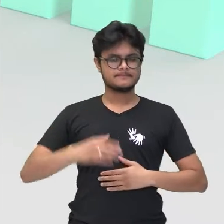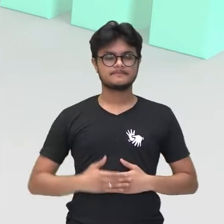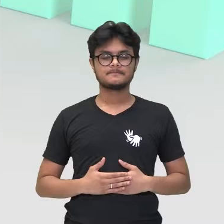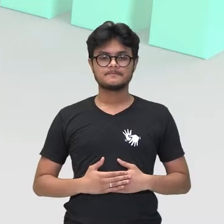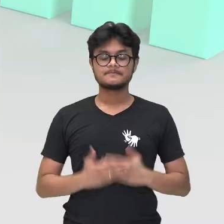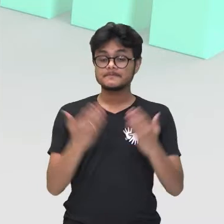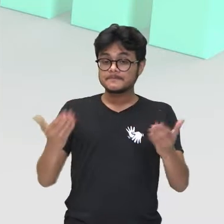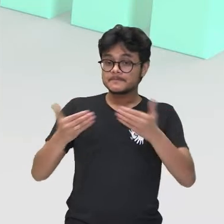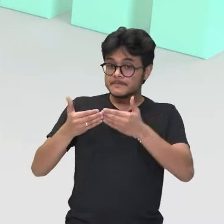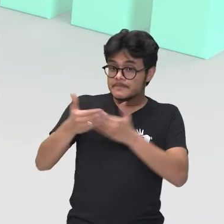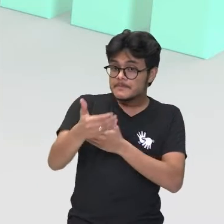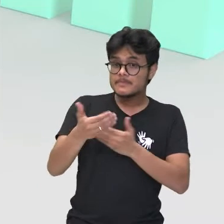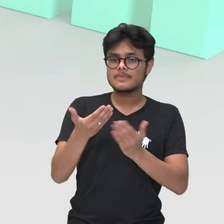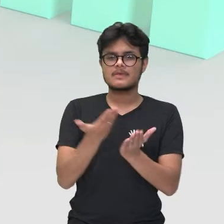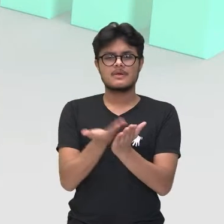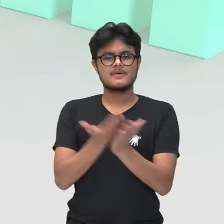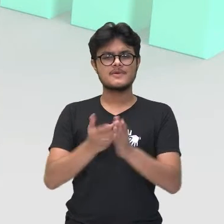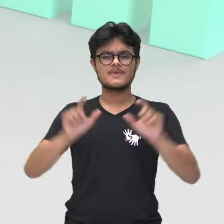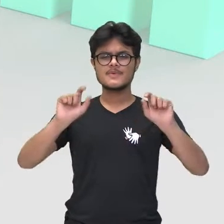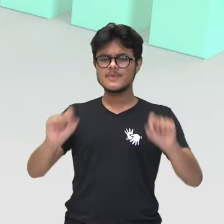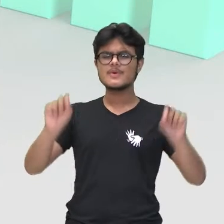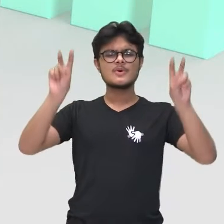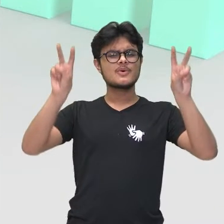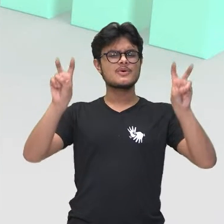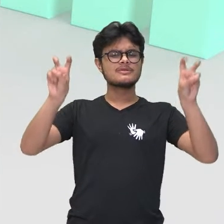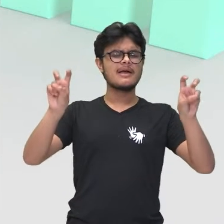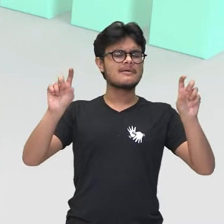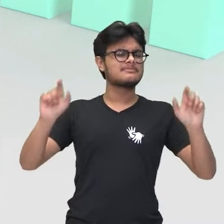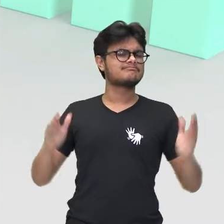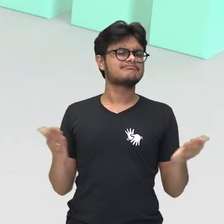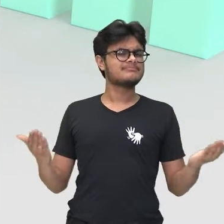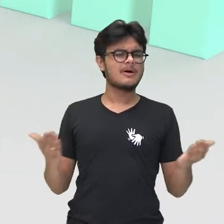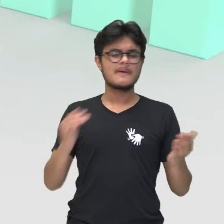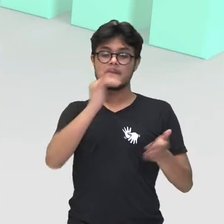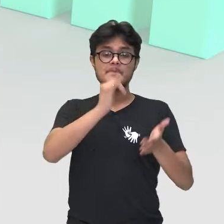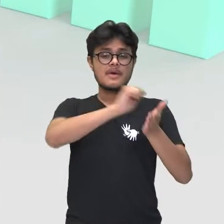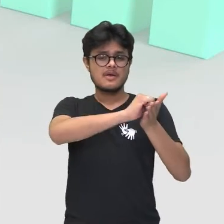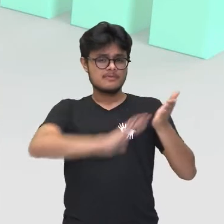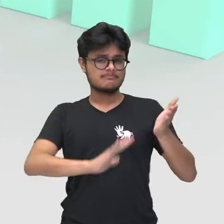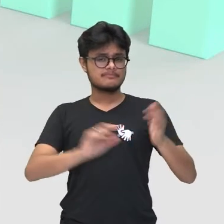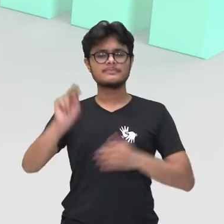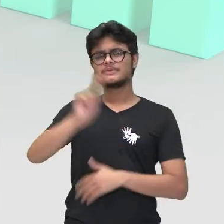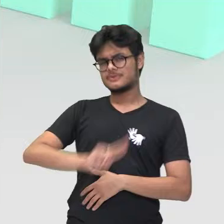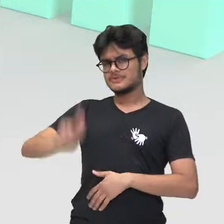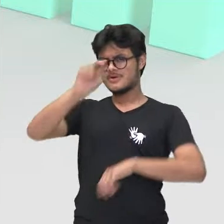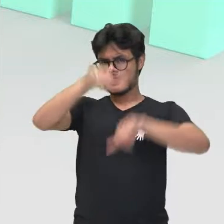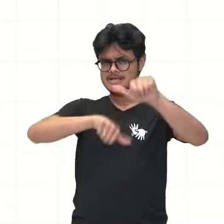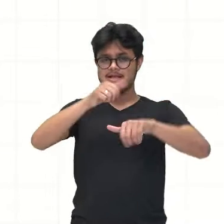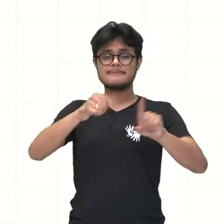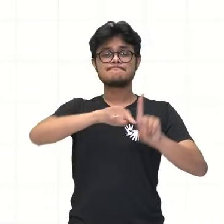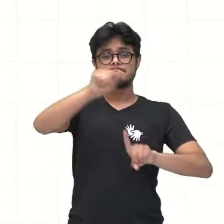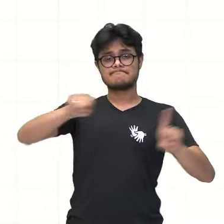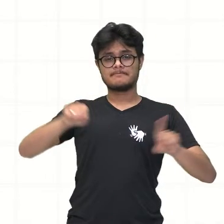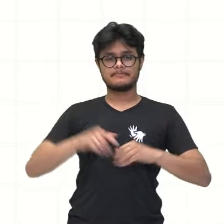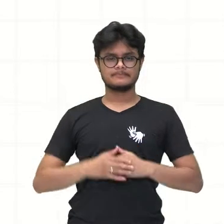vamos iniciar aí a nossa aula vendo um problema envolvendo aí análise de gráfico.